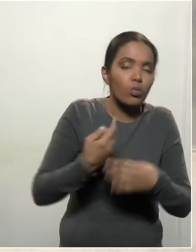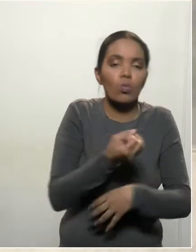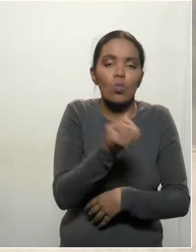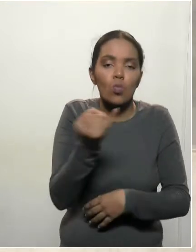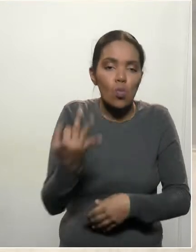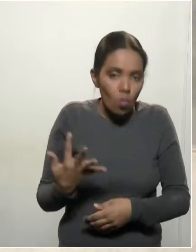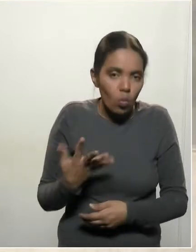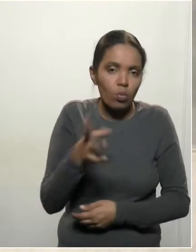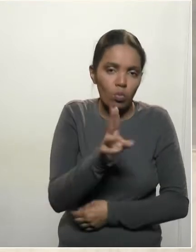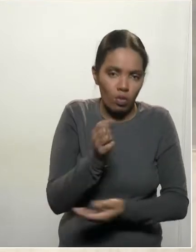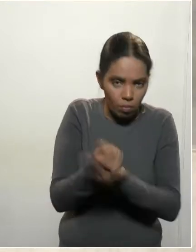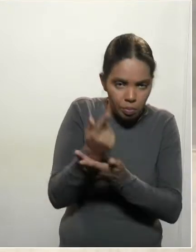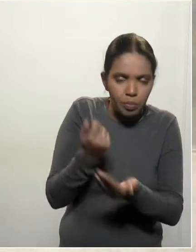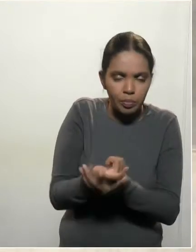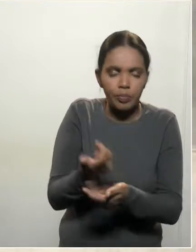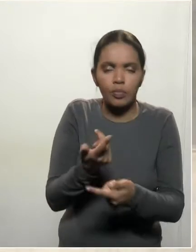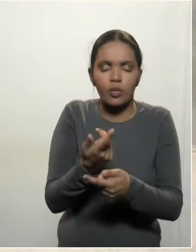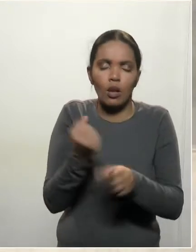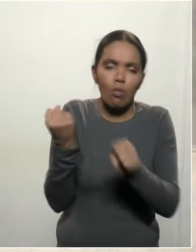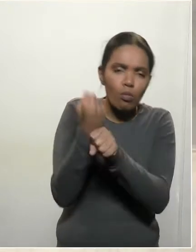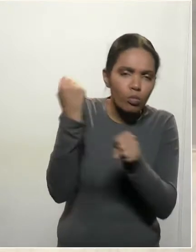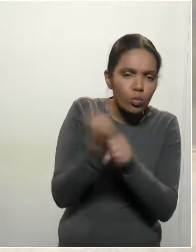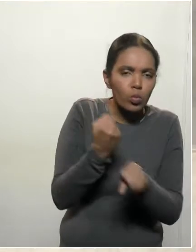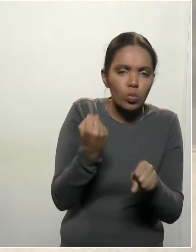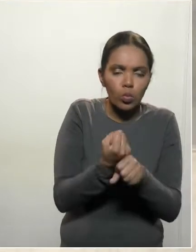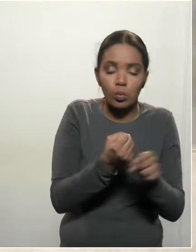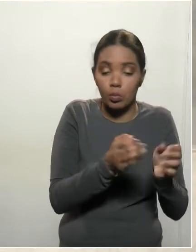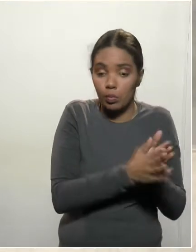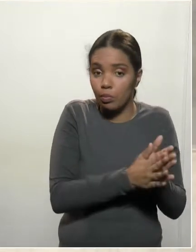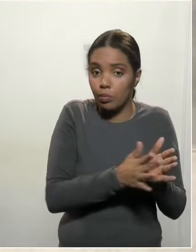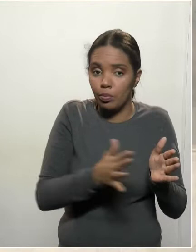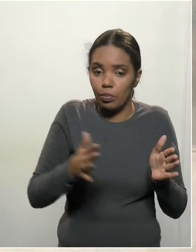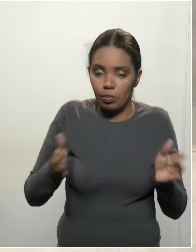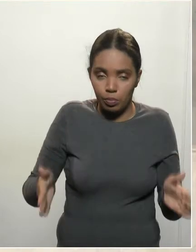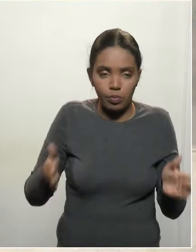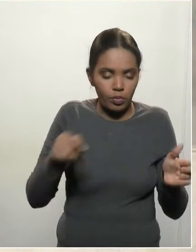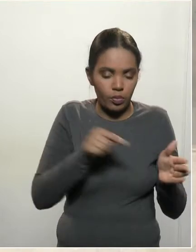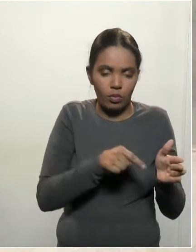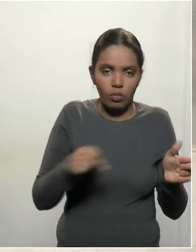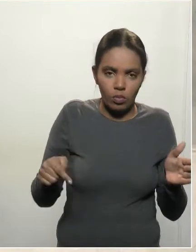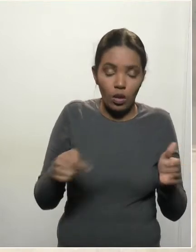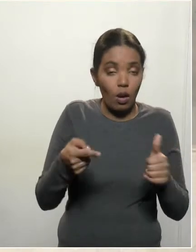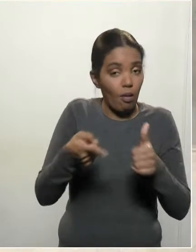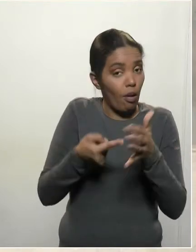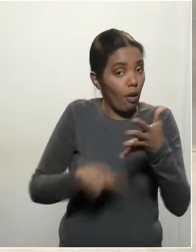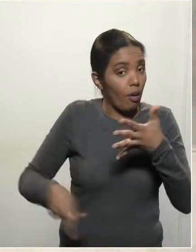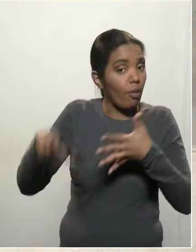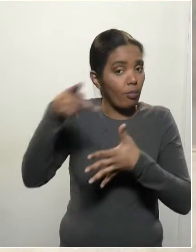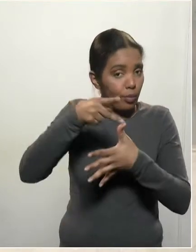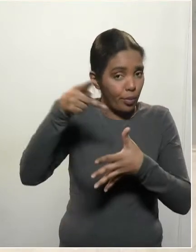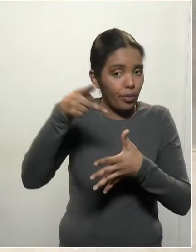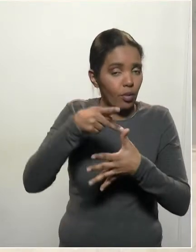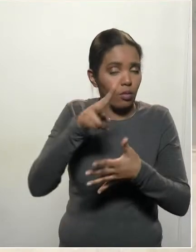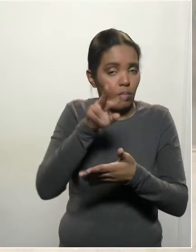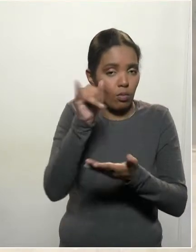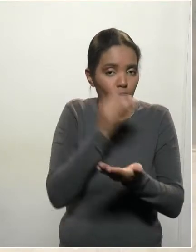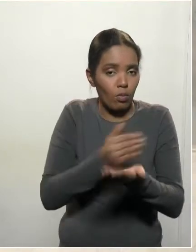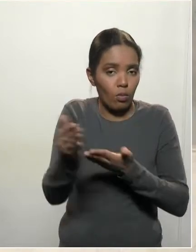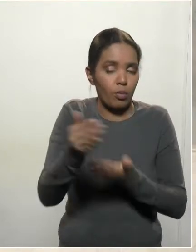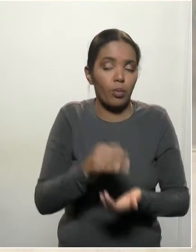com a concessionária, a obra do termo Cataratas é a primeira da lista a ser